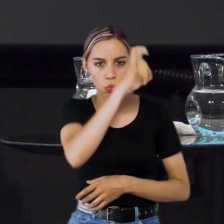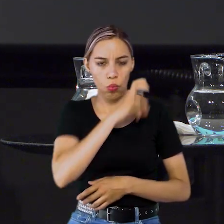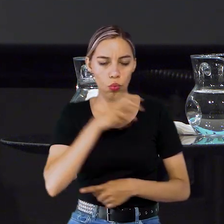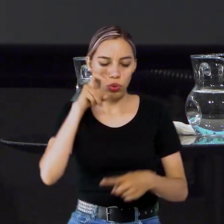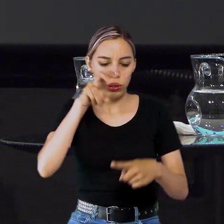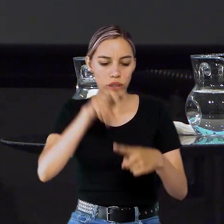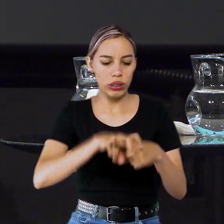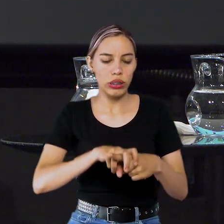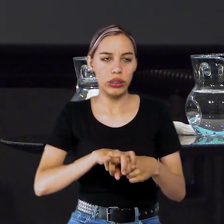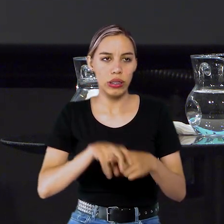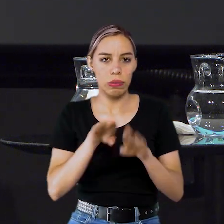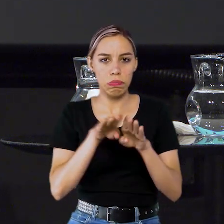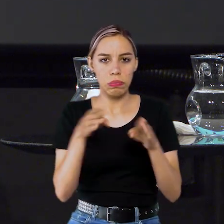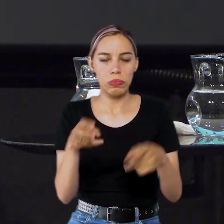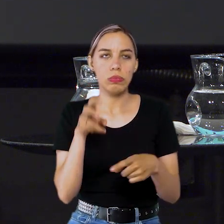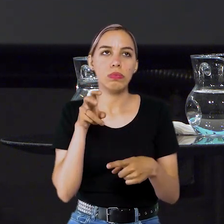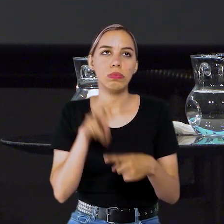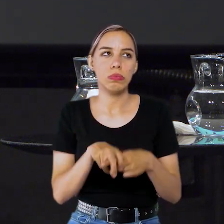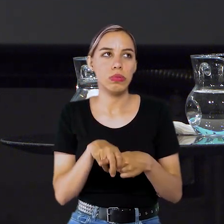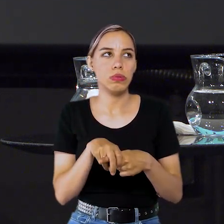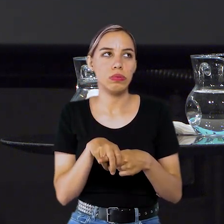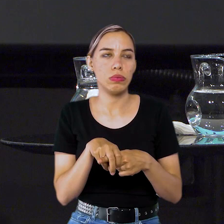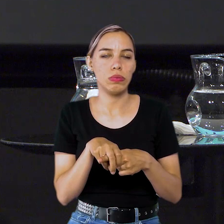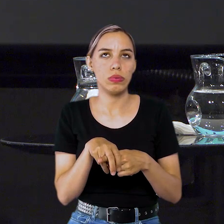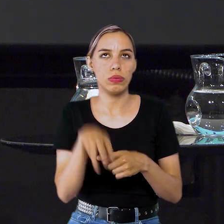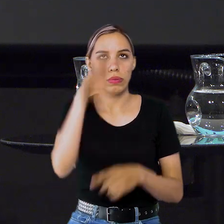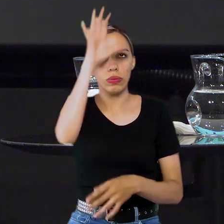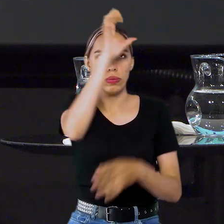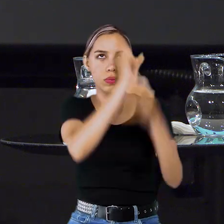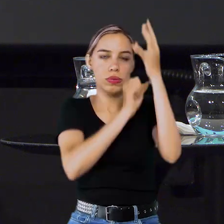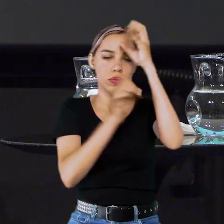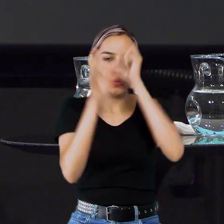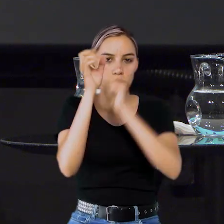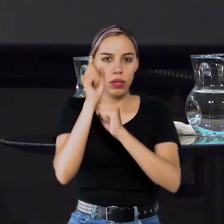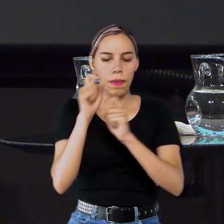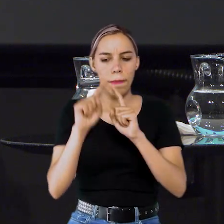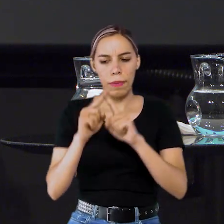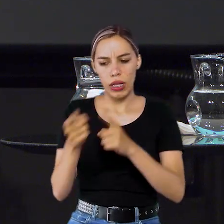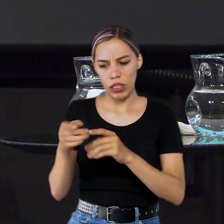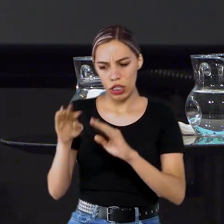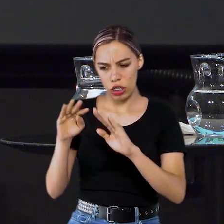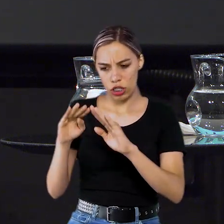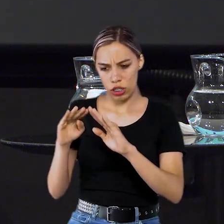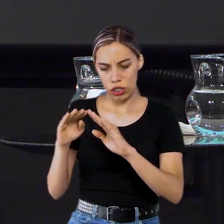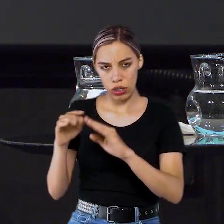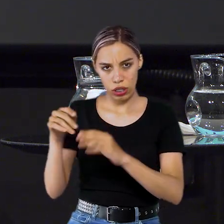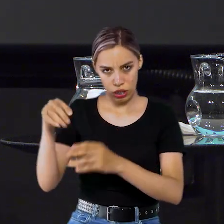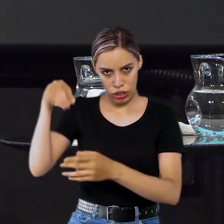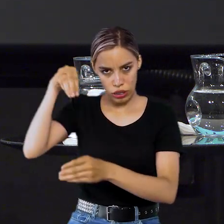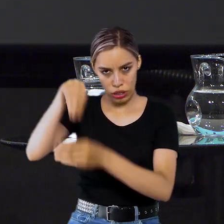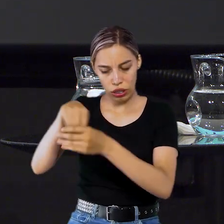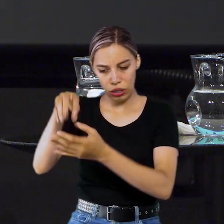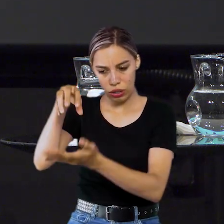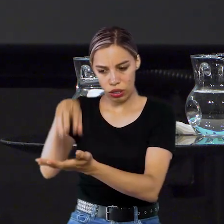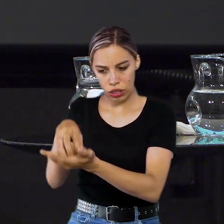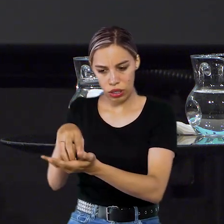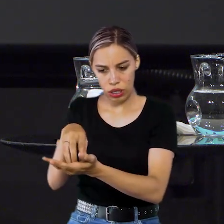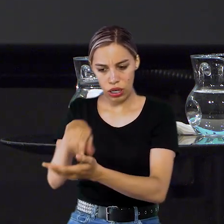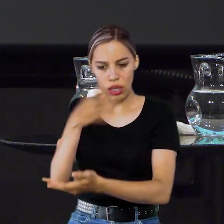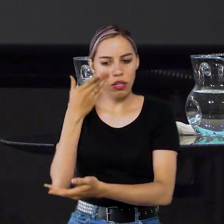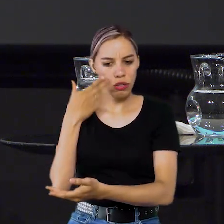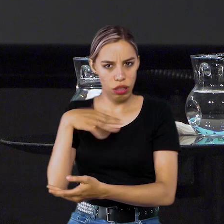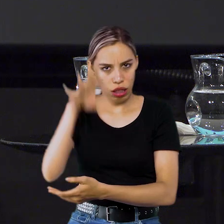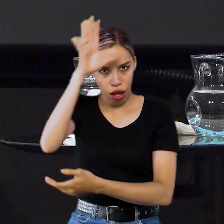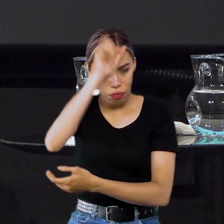E criança guarani não estuda, e tem um momento ali da criança de